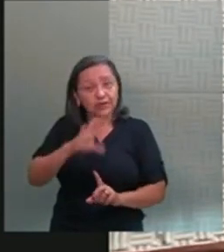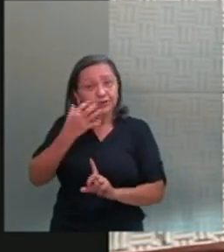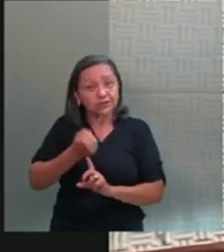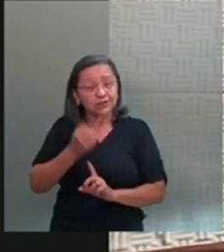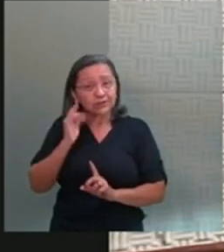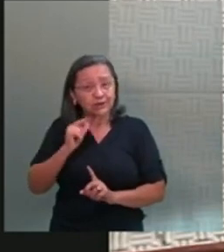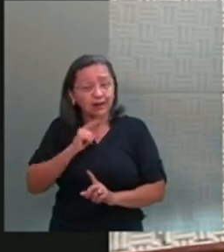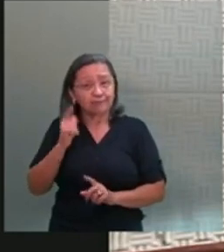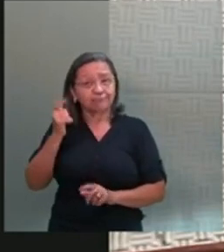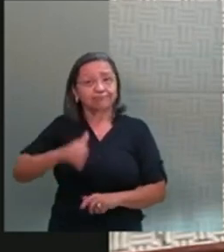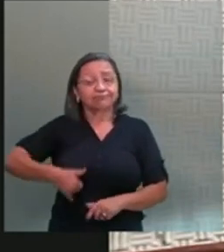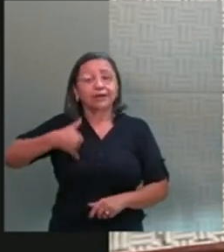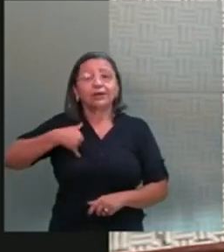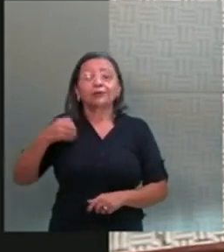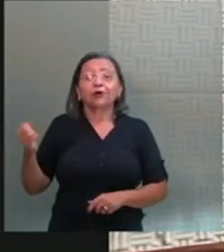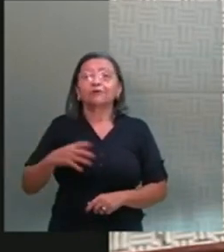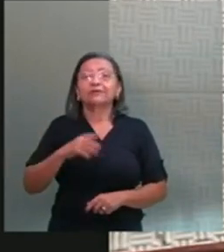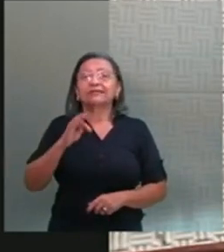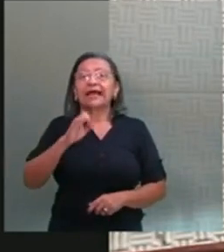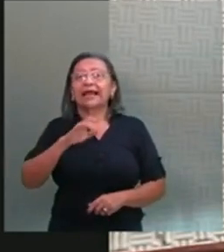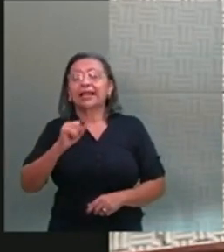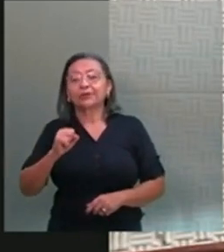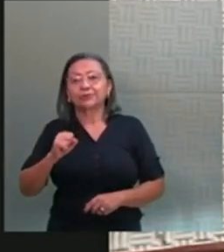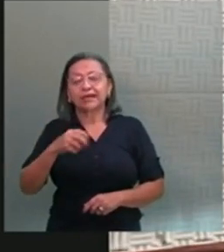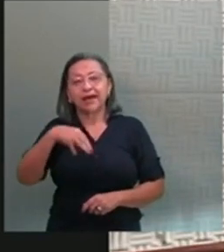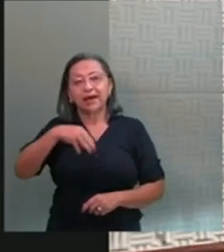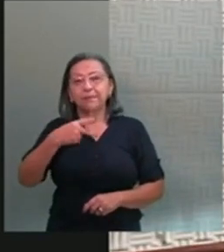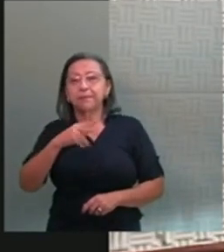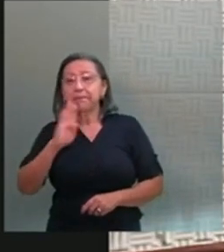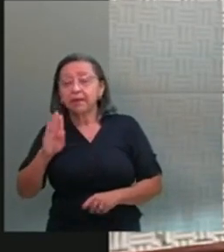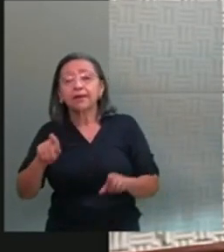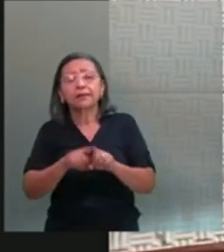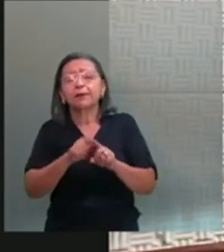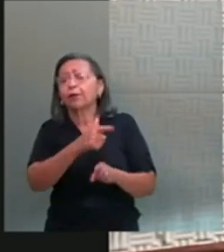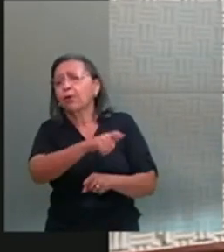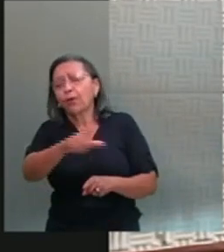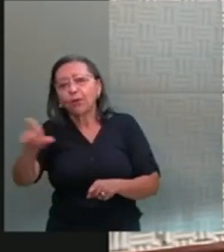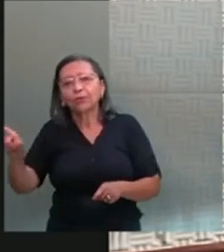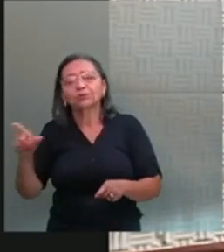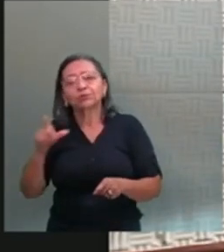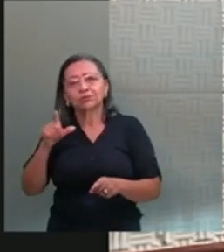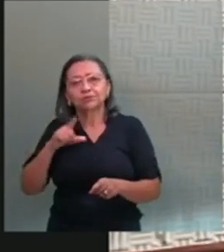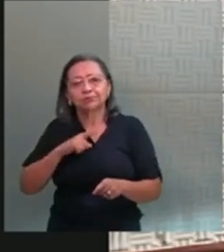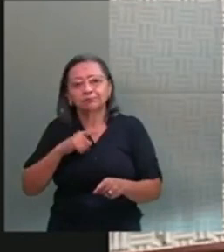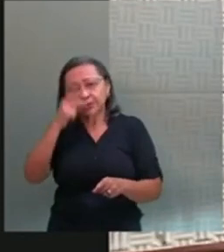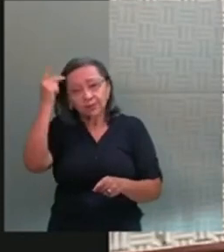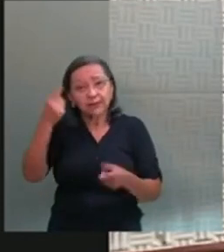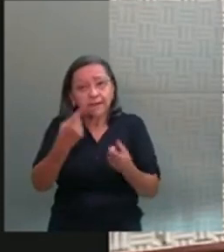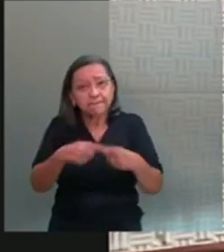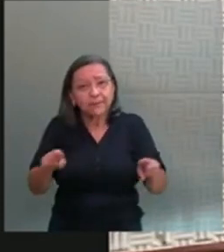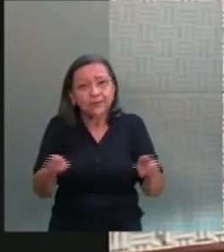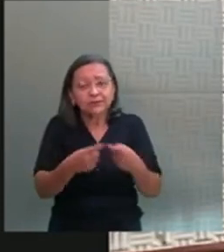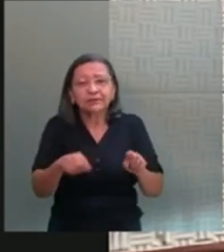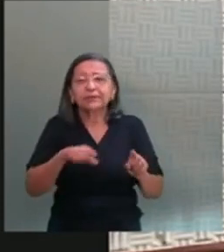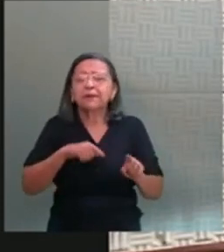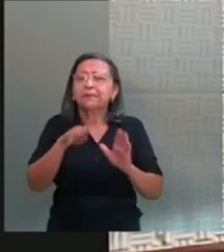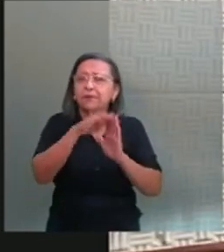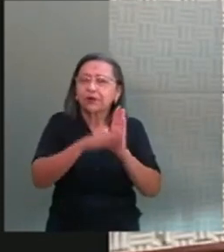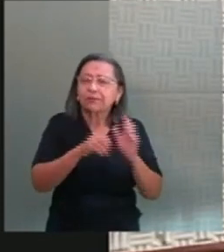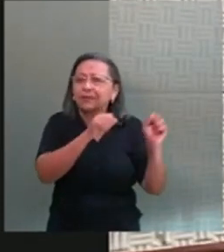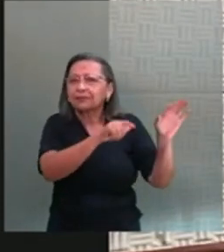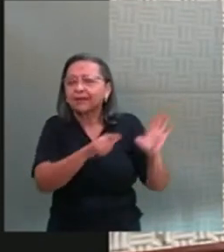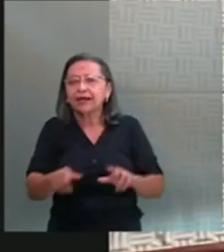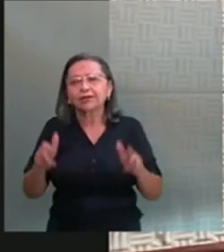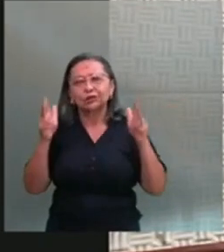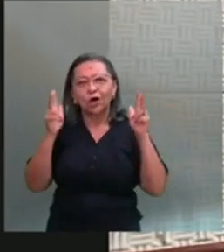novos talentos da MPB, e também várias outras vertentes da música. Temos programas semanais de